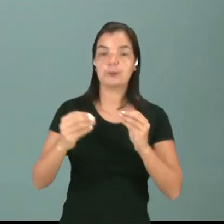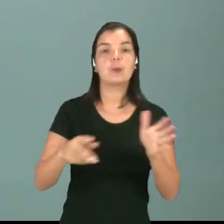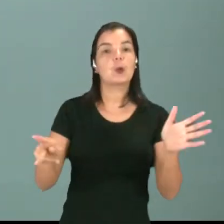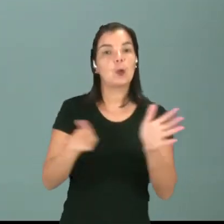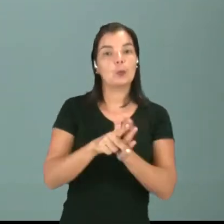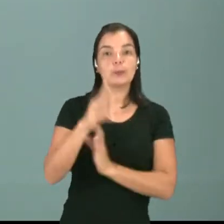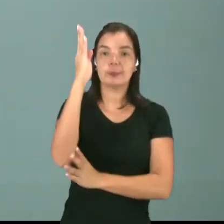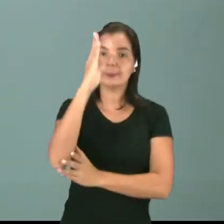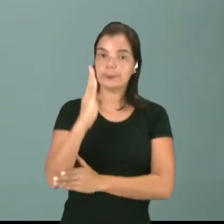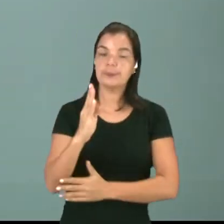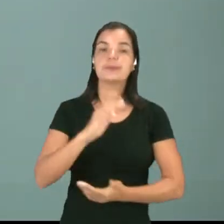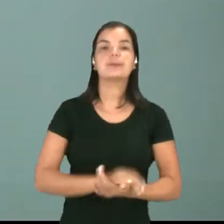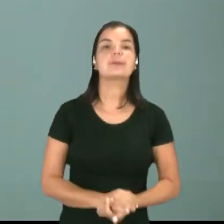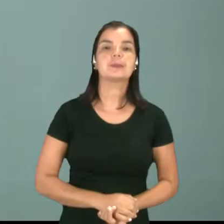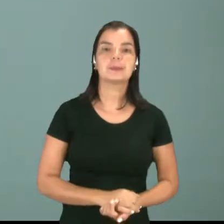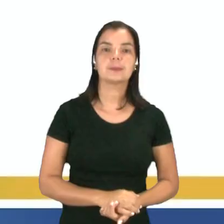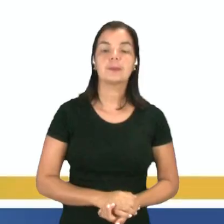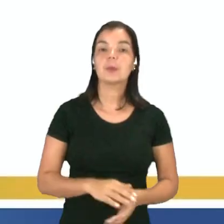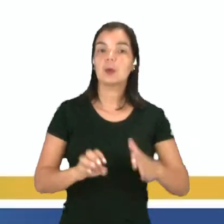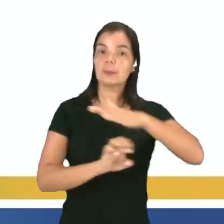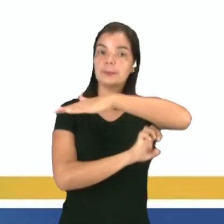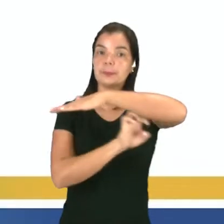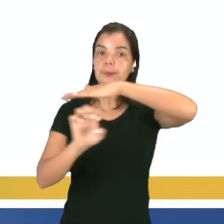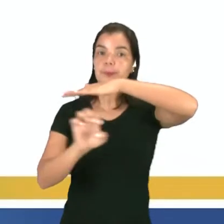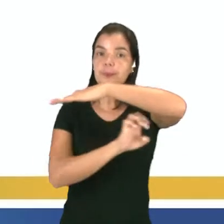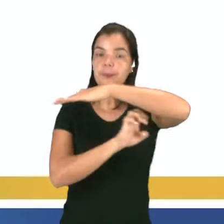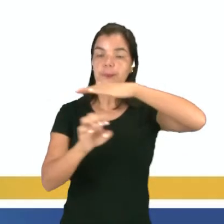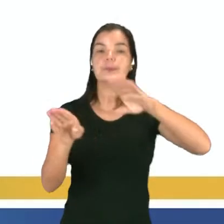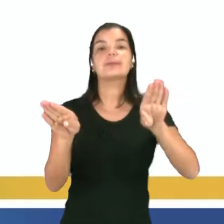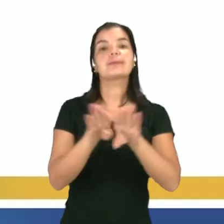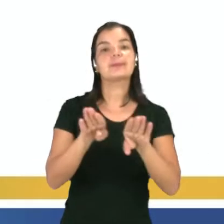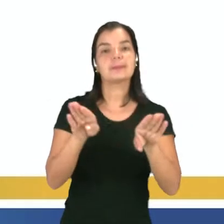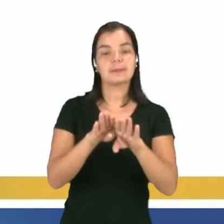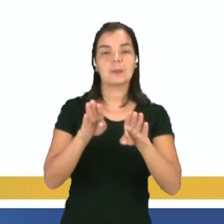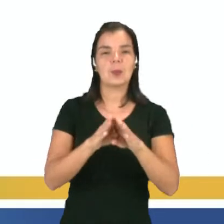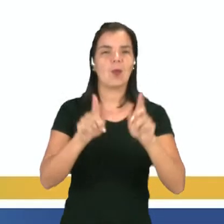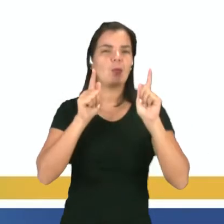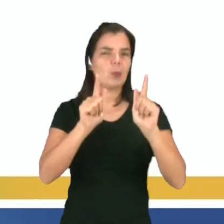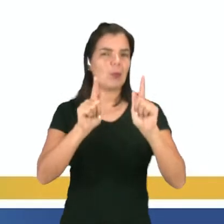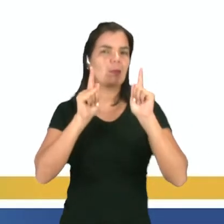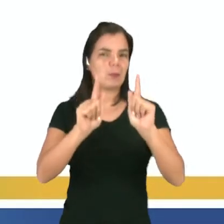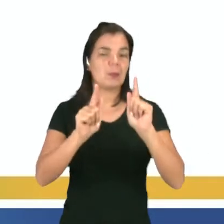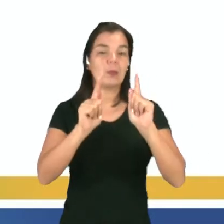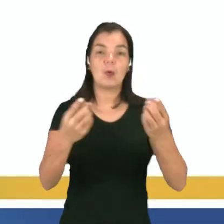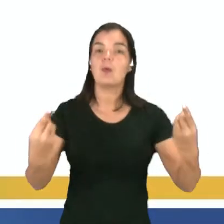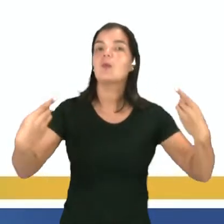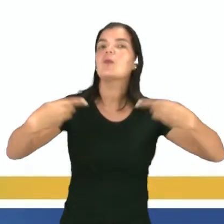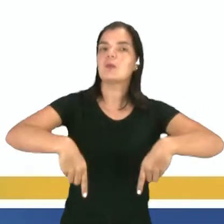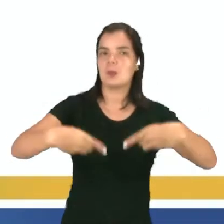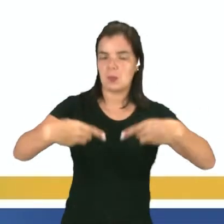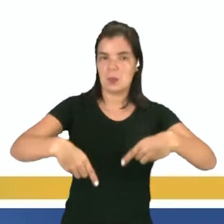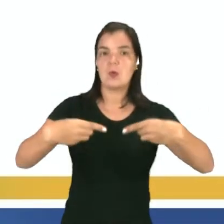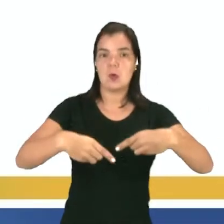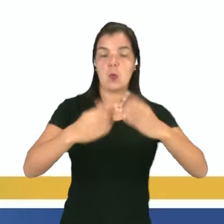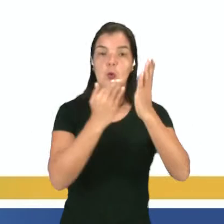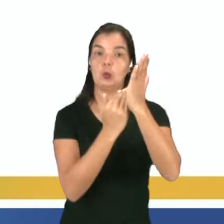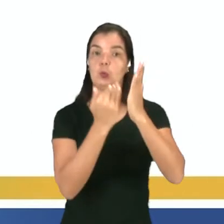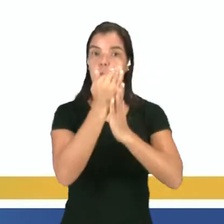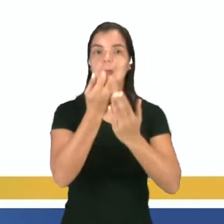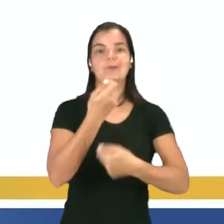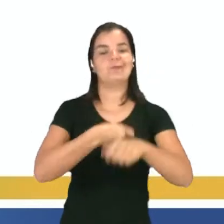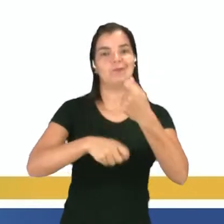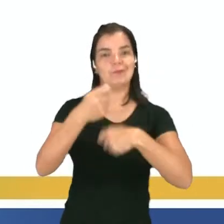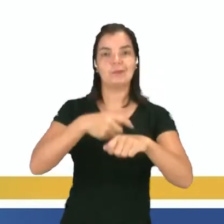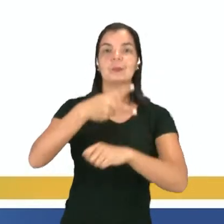próprio Brasil. No caso do Equador, só sofreu protestos contra os reajustes econômicos.